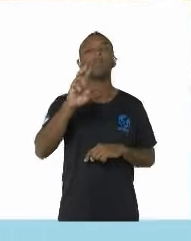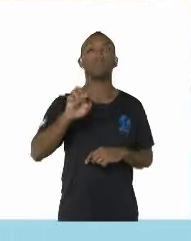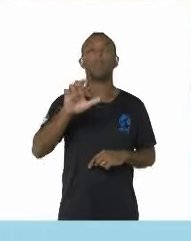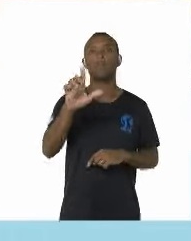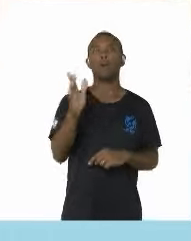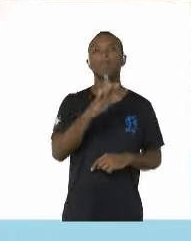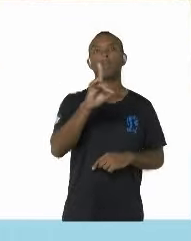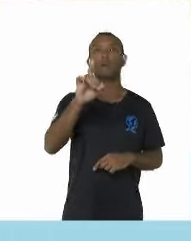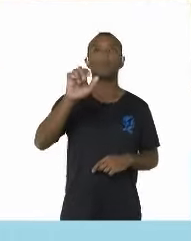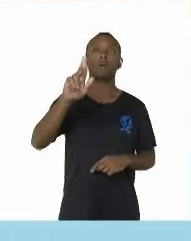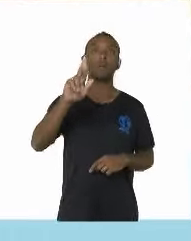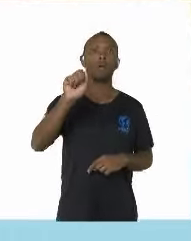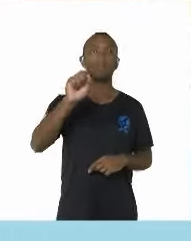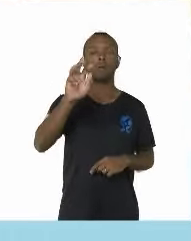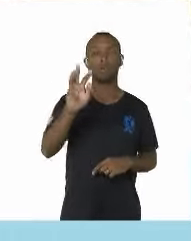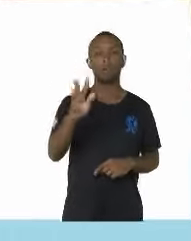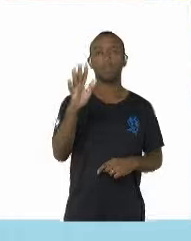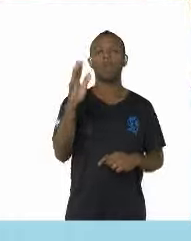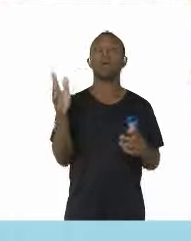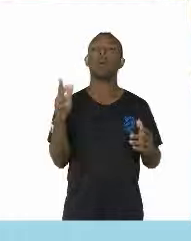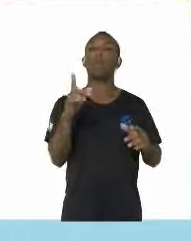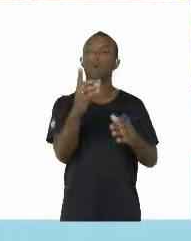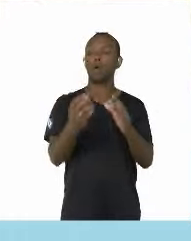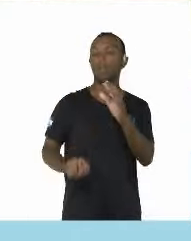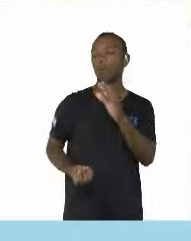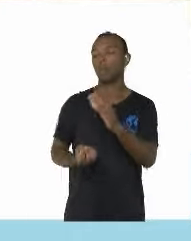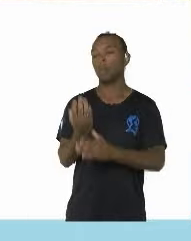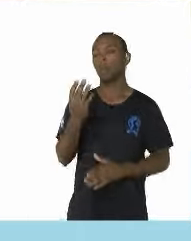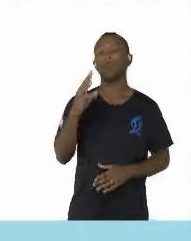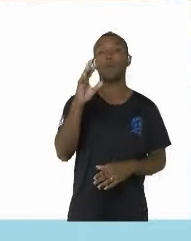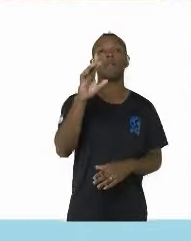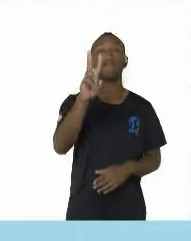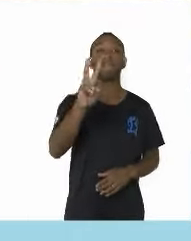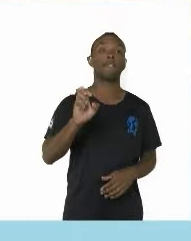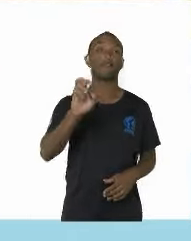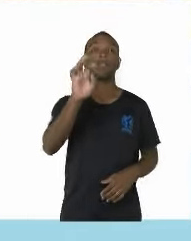de criação de vetores, né? Que é diferente do Photoshop, que cria